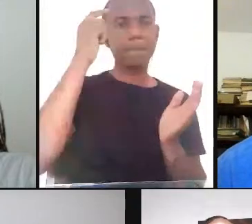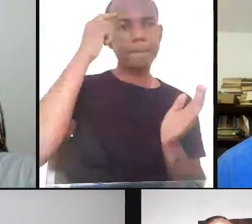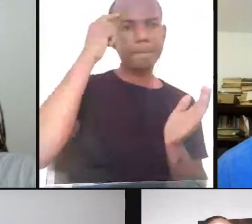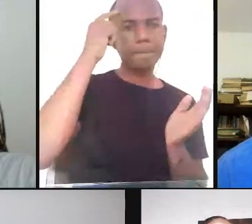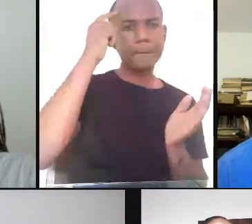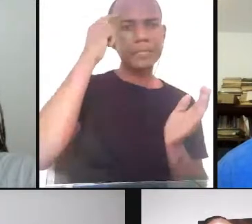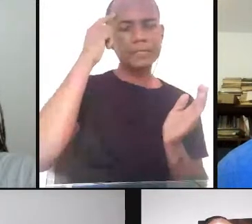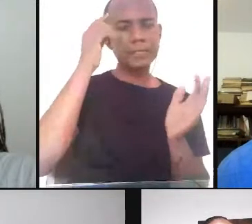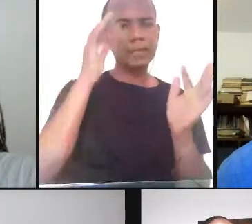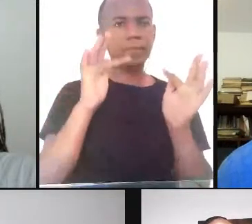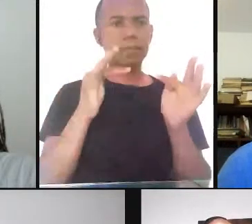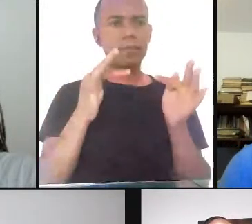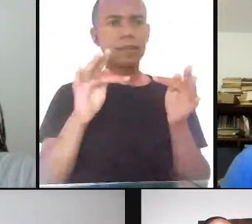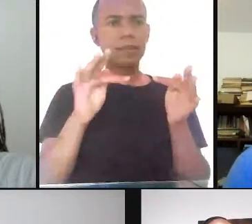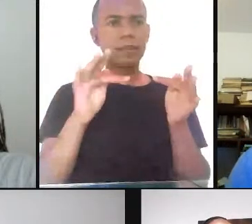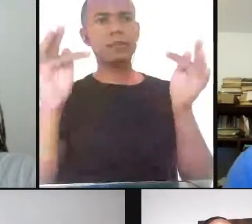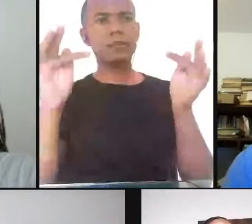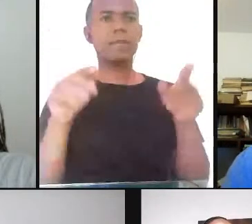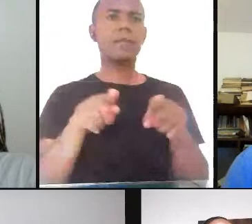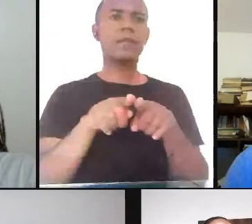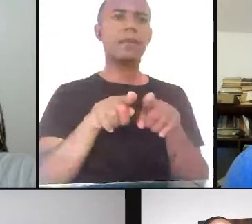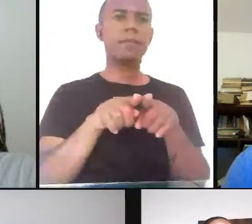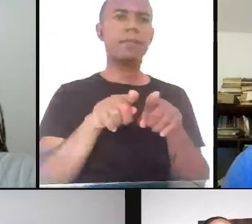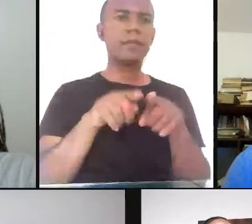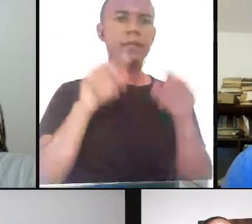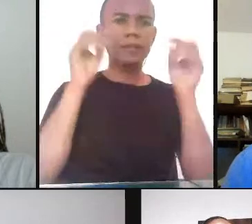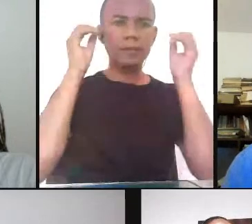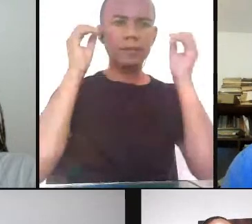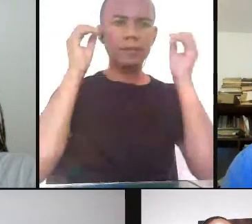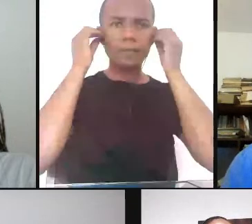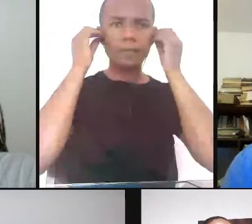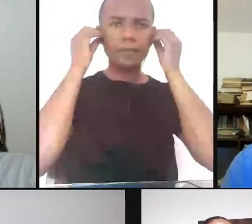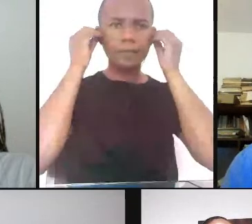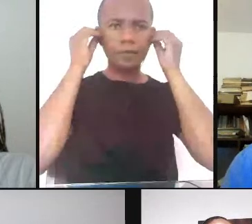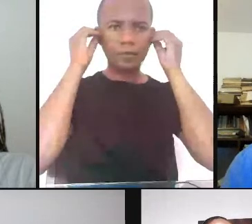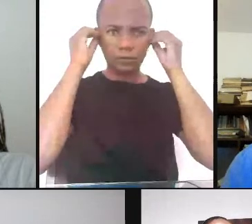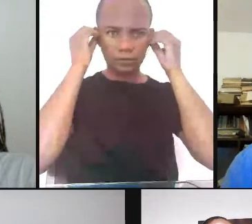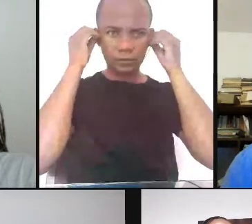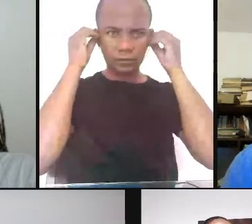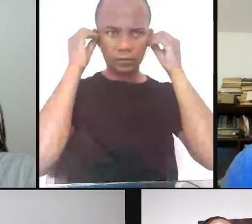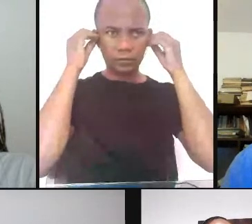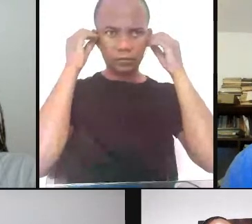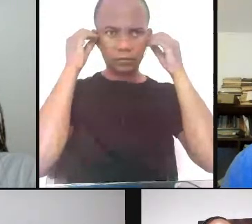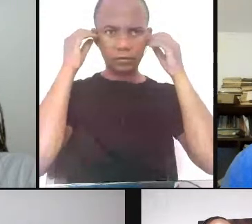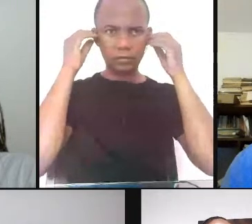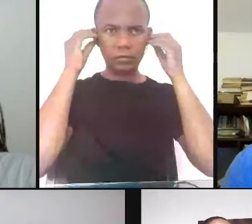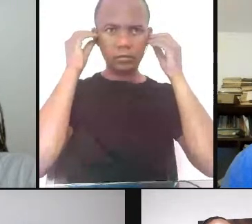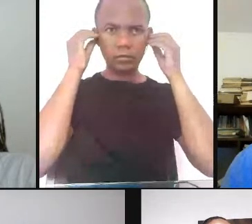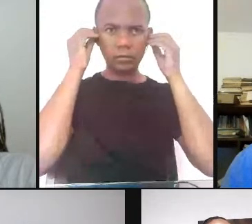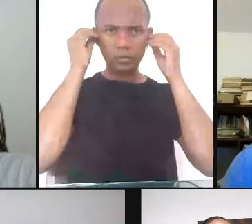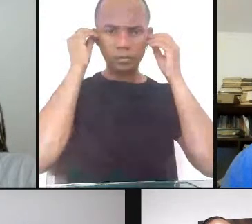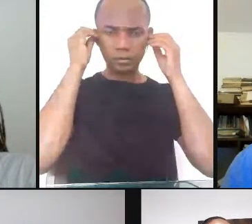mais tarde, quando começo a escrever prosa, por exemplo, em Nojos de Macrumbo, esta marca